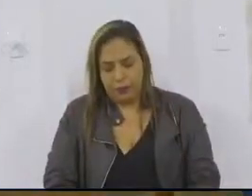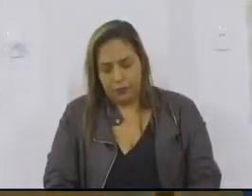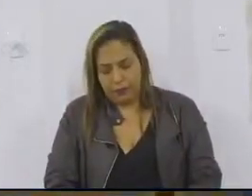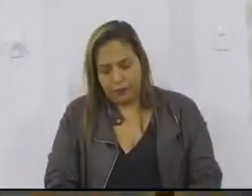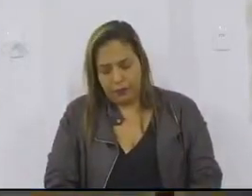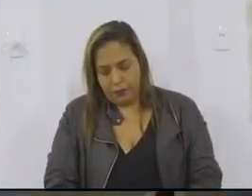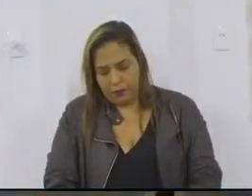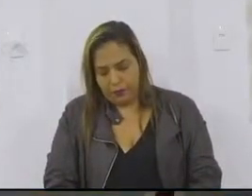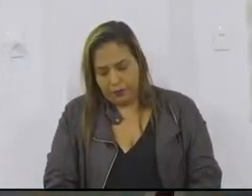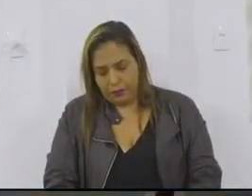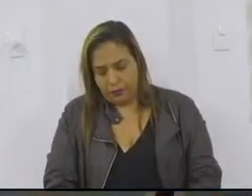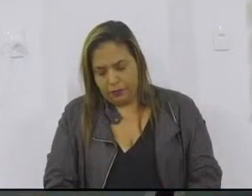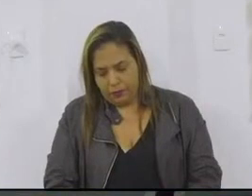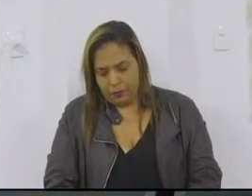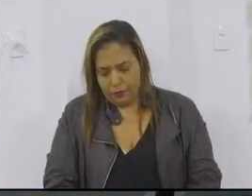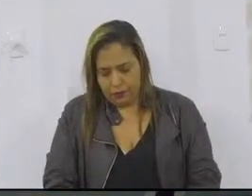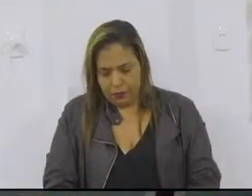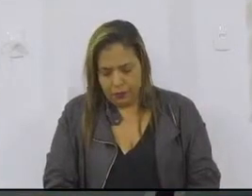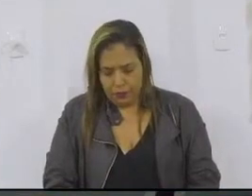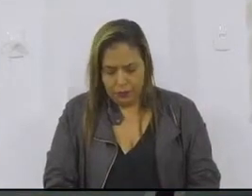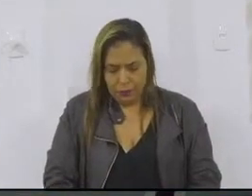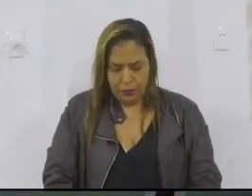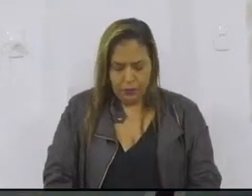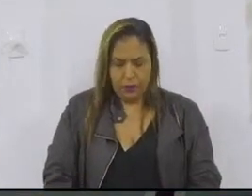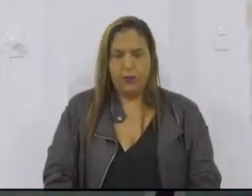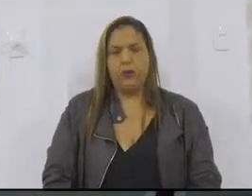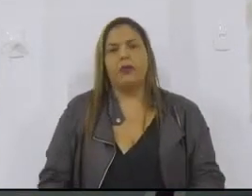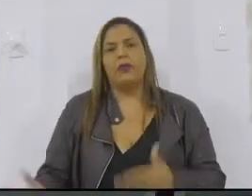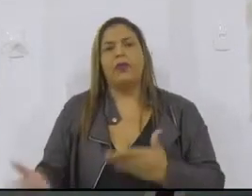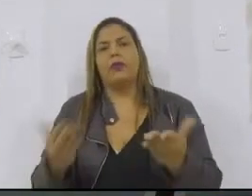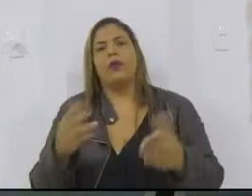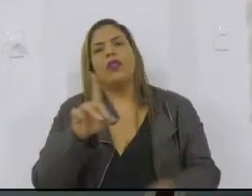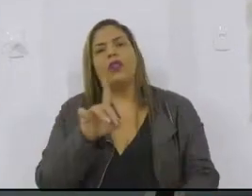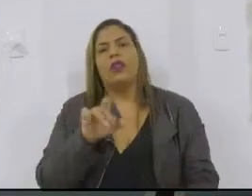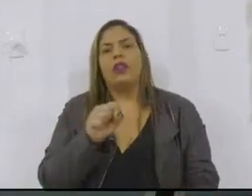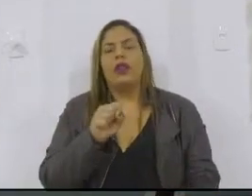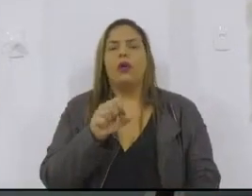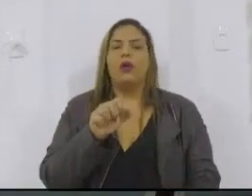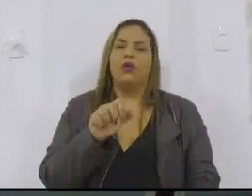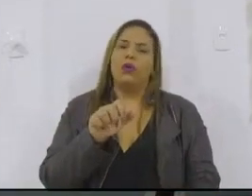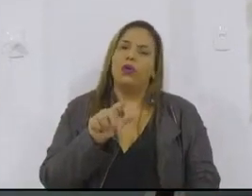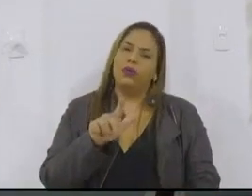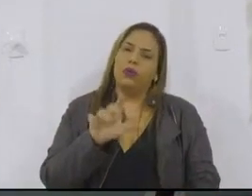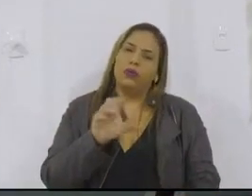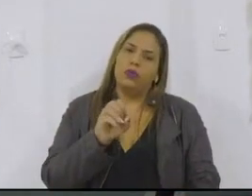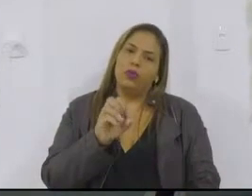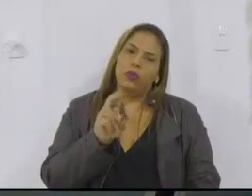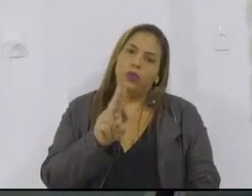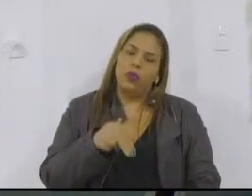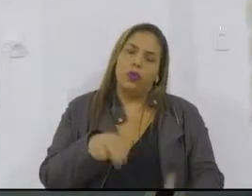Agradeço ao vereador Delson. Convido o vereador Leandro Machado para fazer uso da palavra.